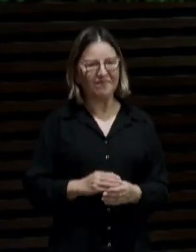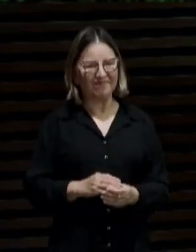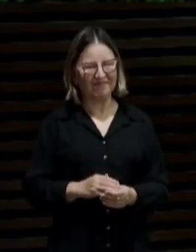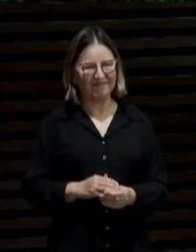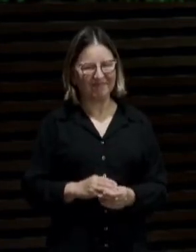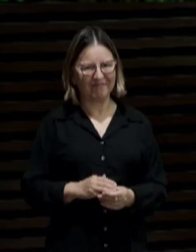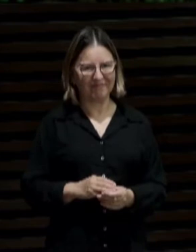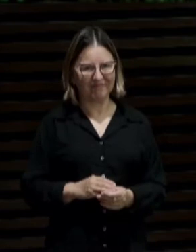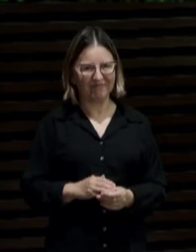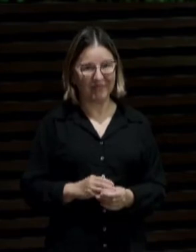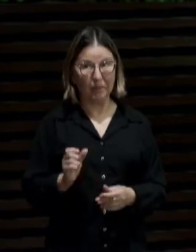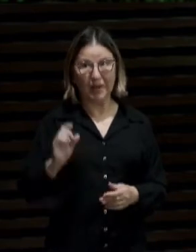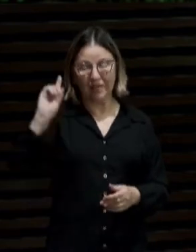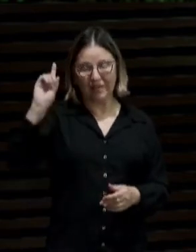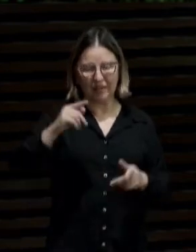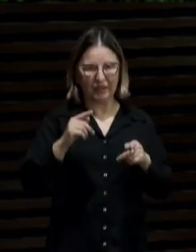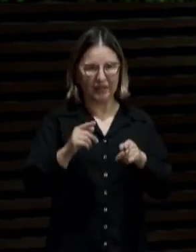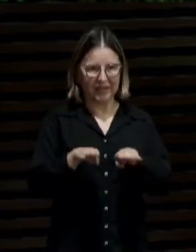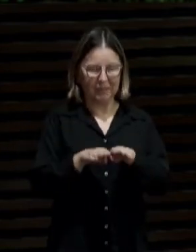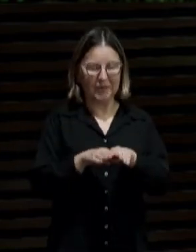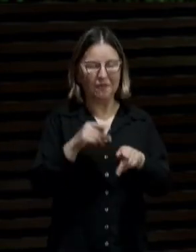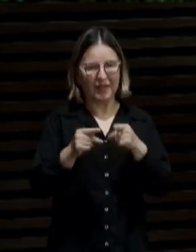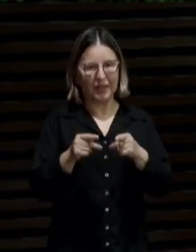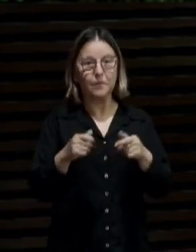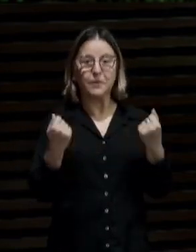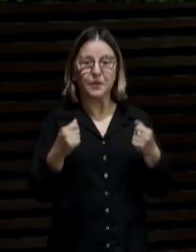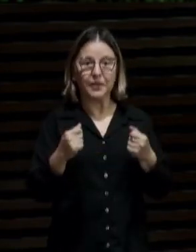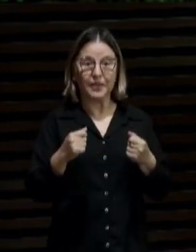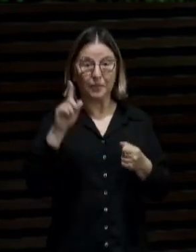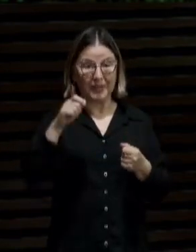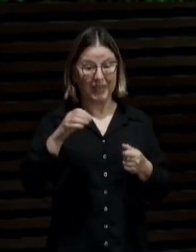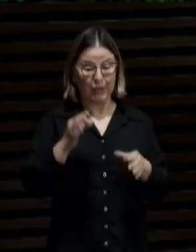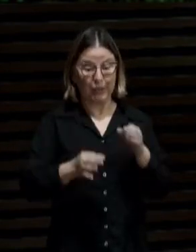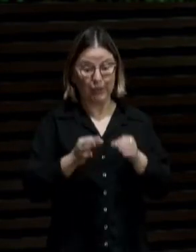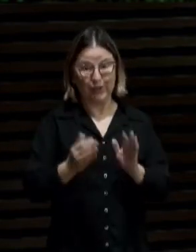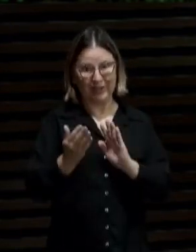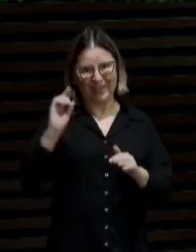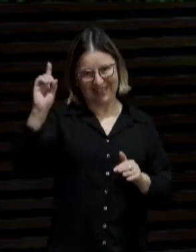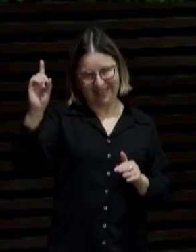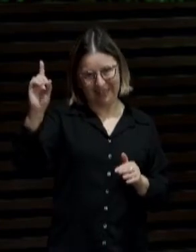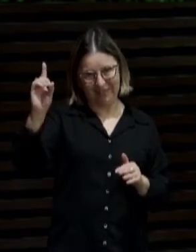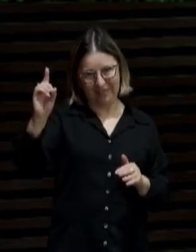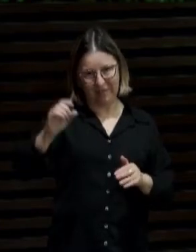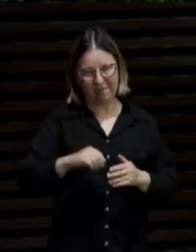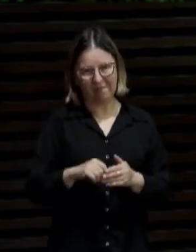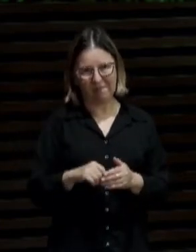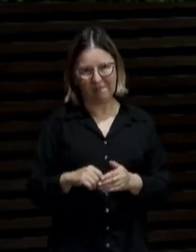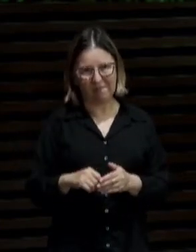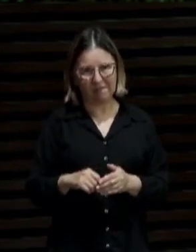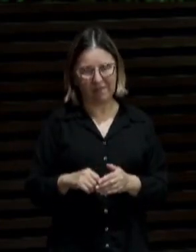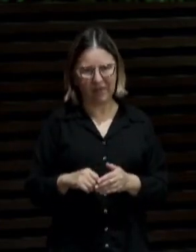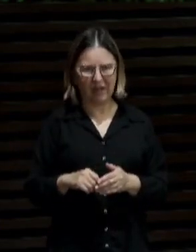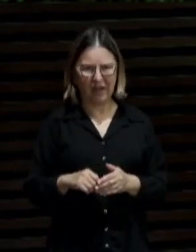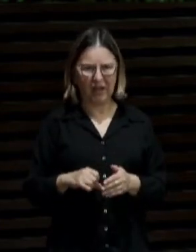A palavra não fala que a gente tem que ser justo diante de Deus? Não são os justos que vão estar na sua presença? O cara faz um monte de atrocidade.